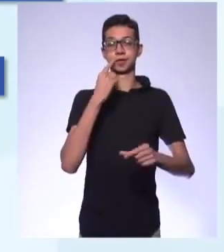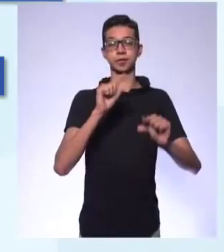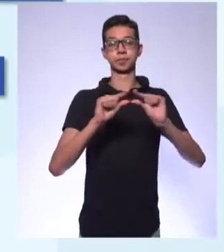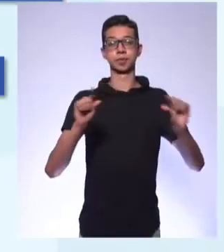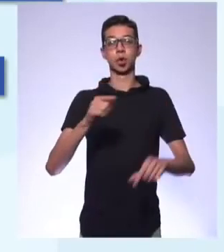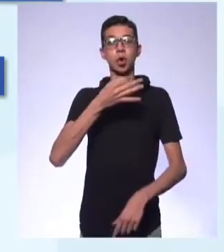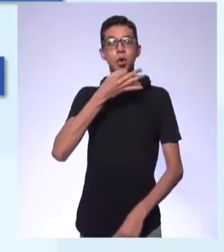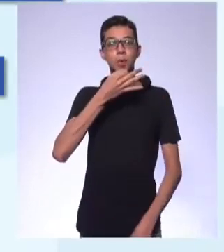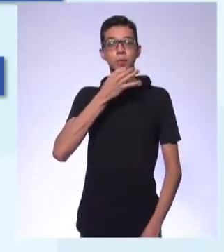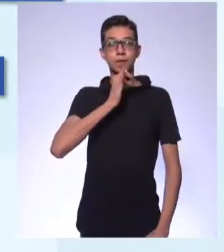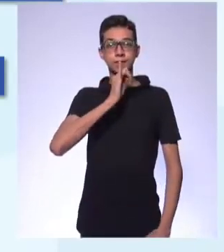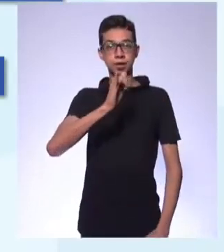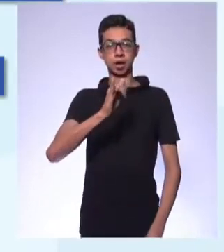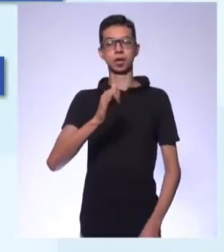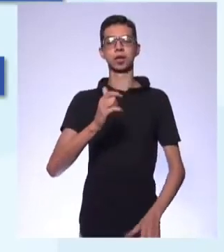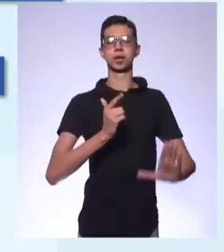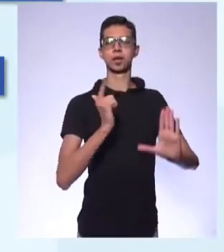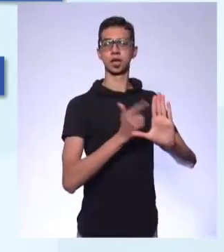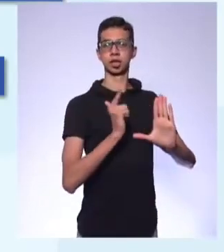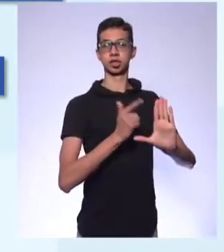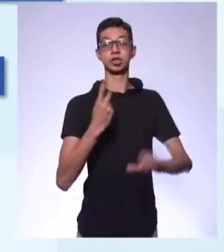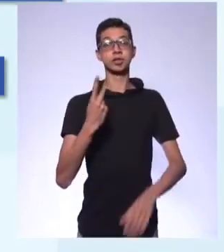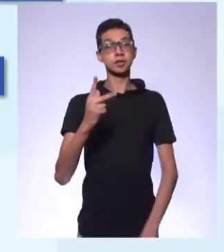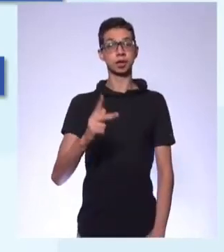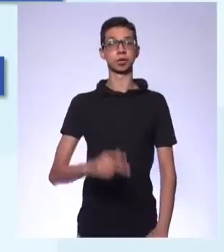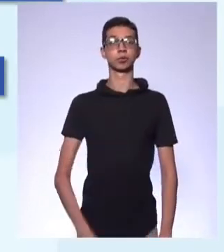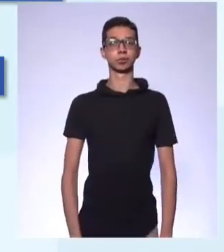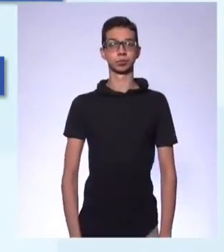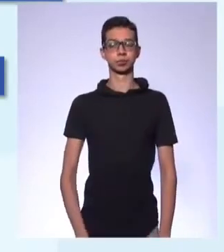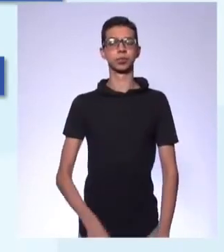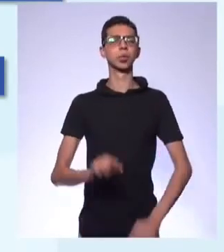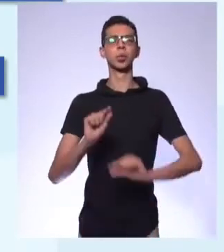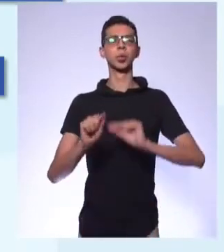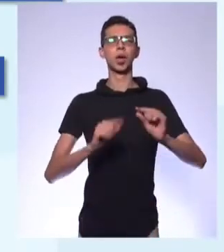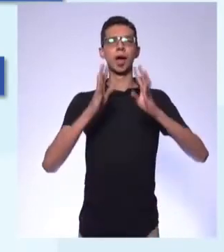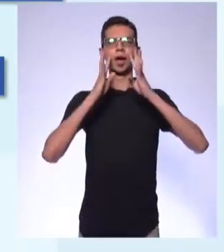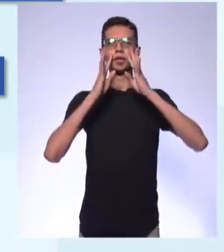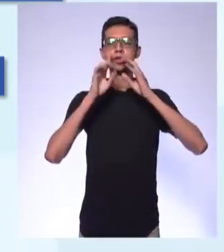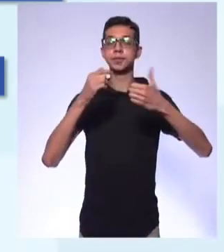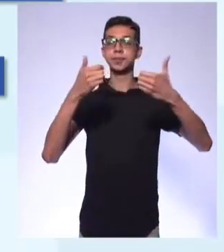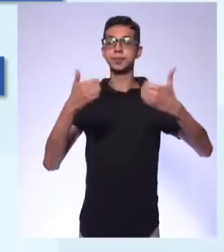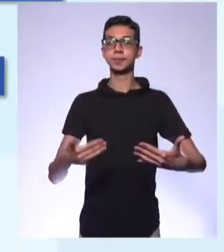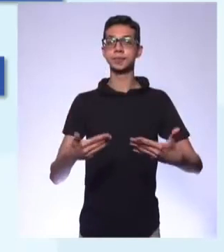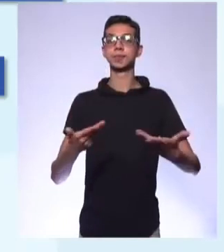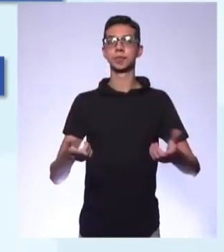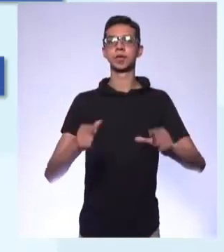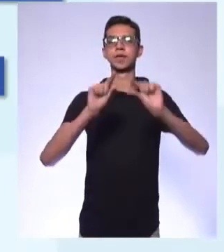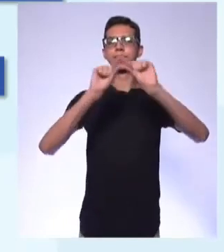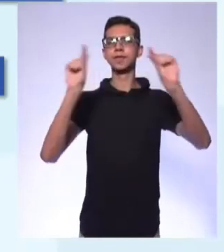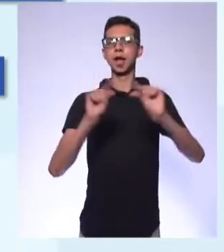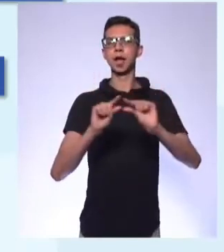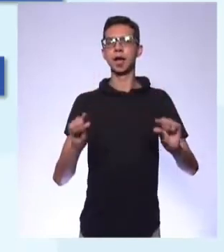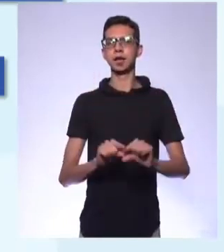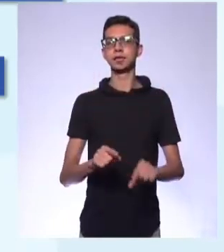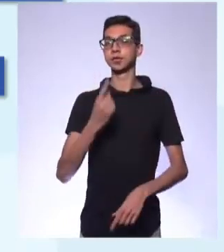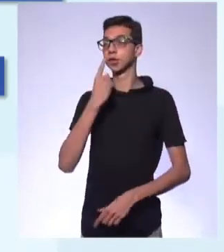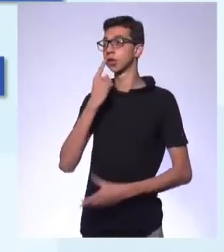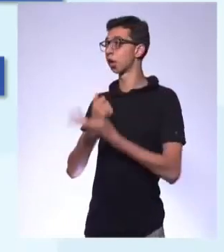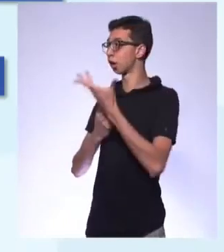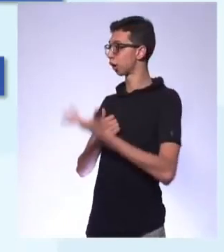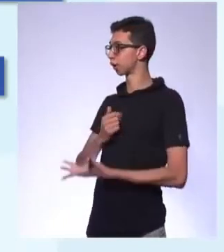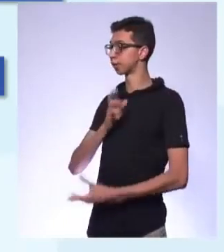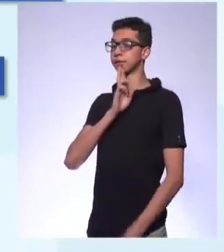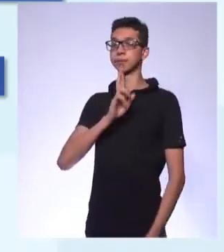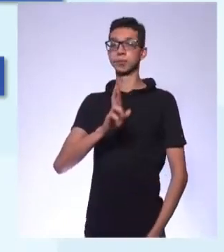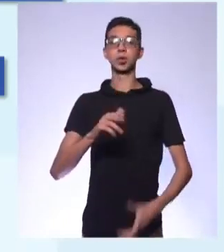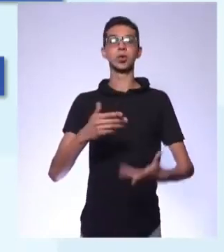está colocando a sua crítica, já está inferindo sobre o que você assistiu. Observe as frases e responda. Qual objeto artístico